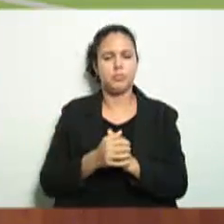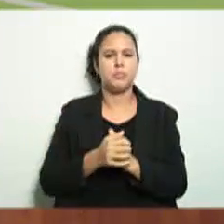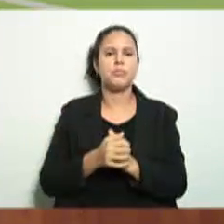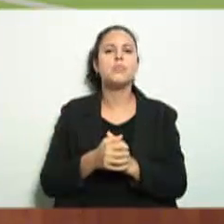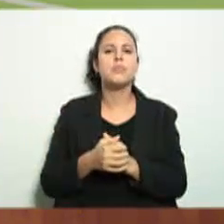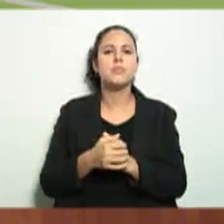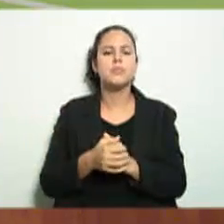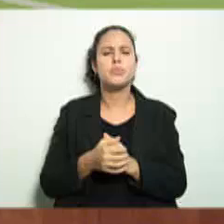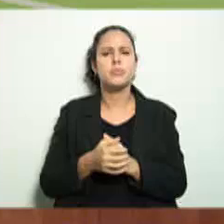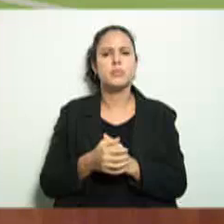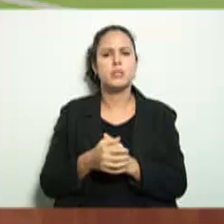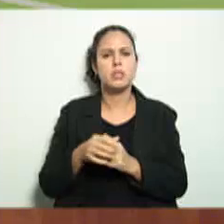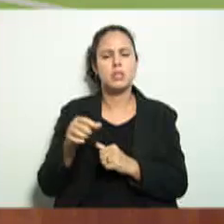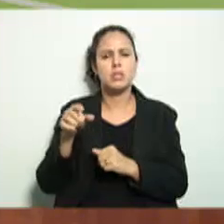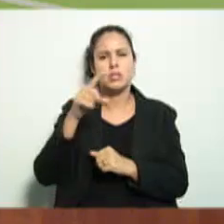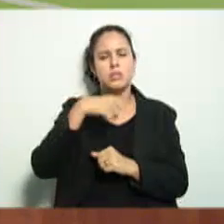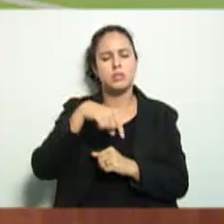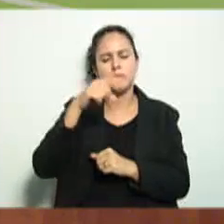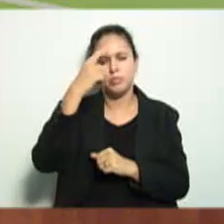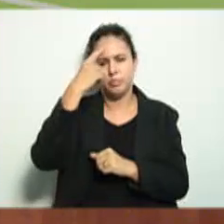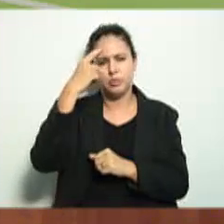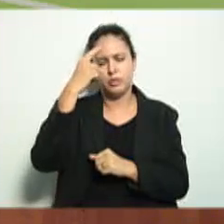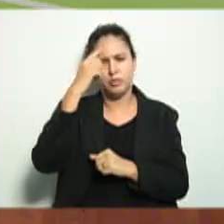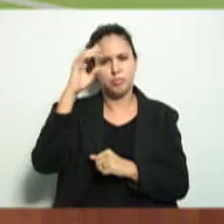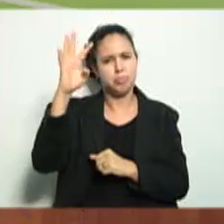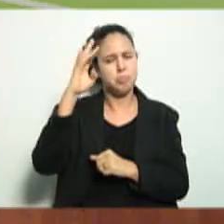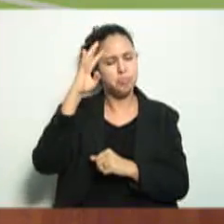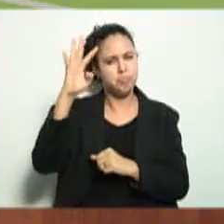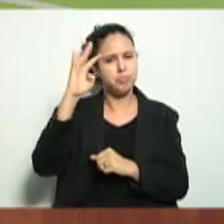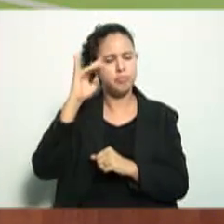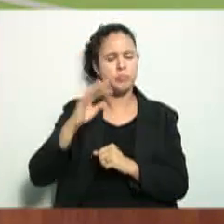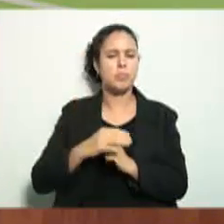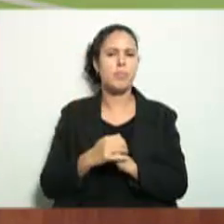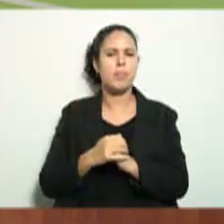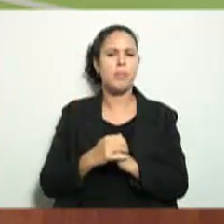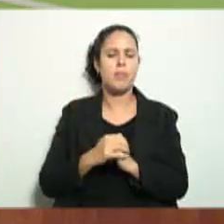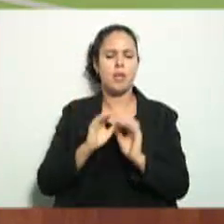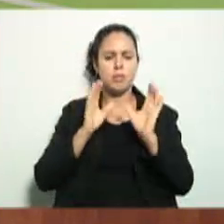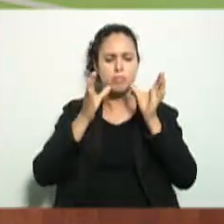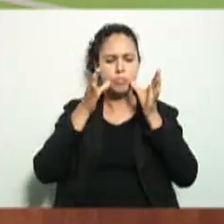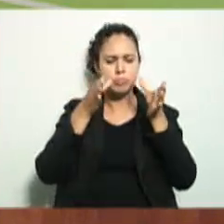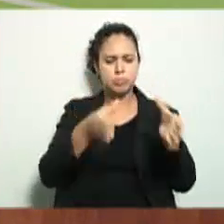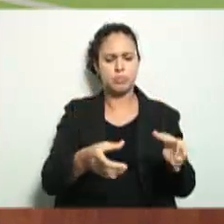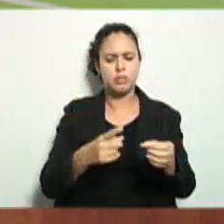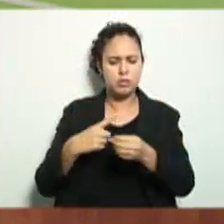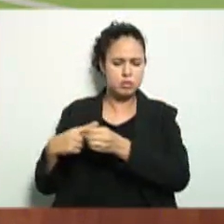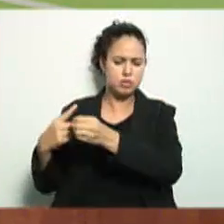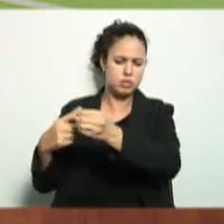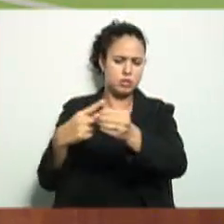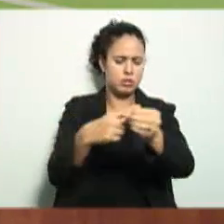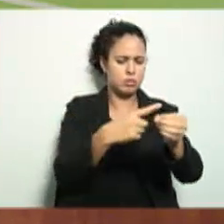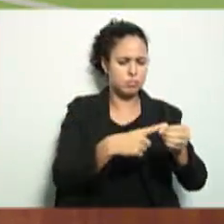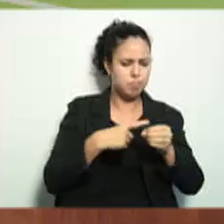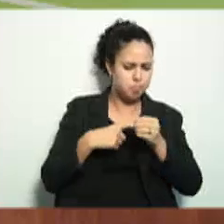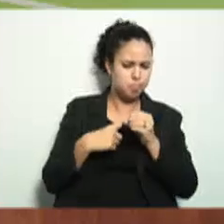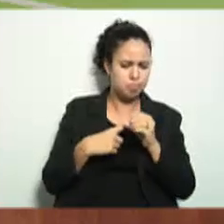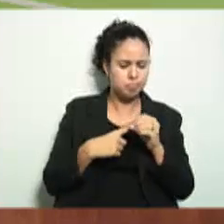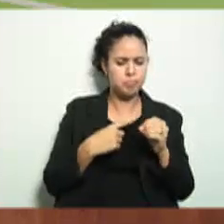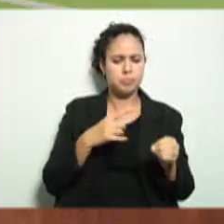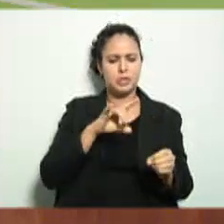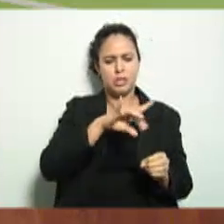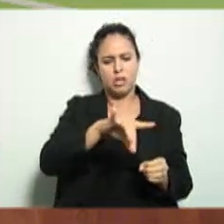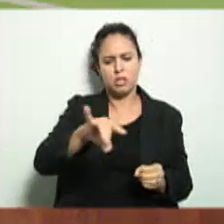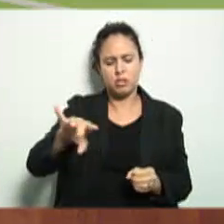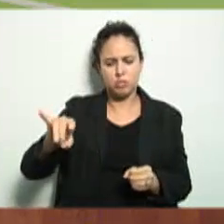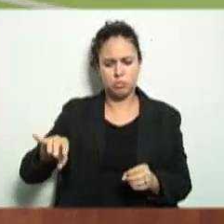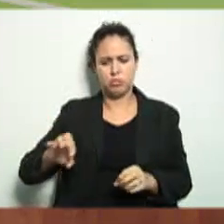é a especificidade mesmo das localidades. Mas quando traz essa informação para a gente